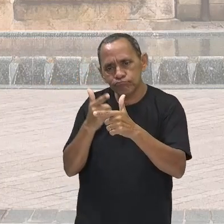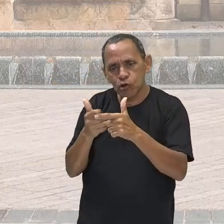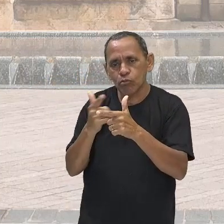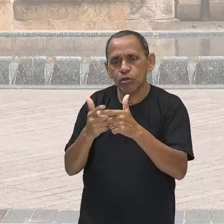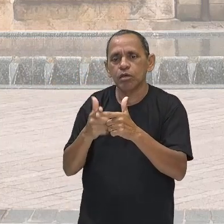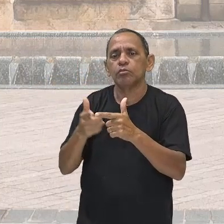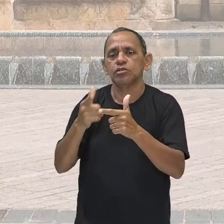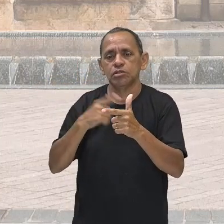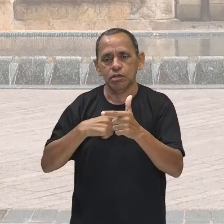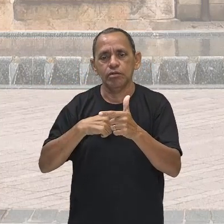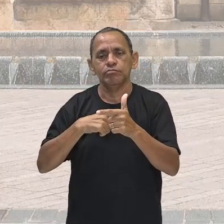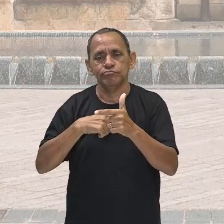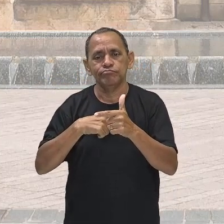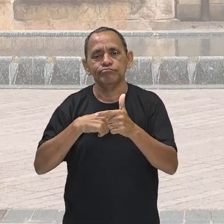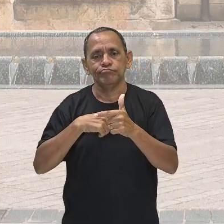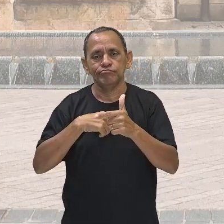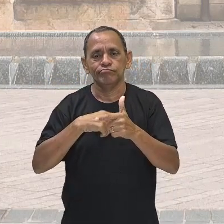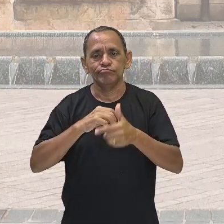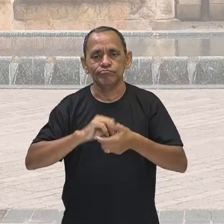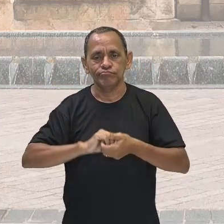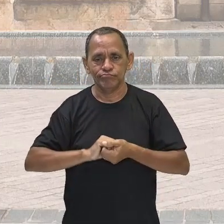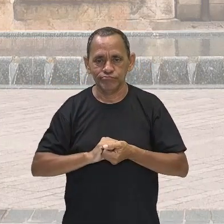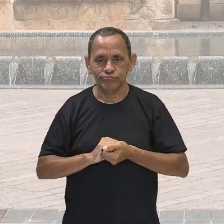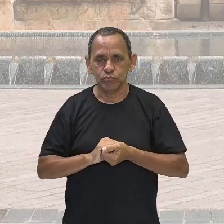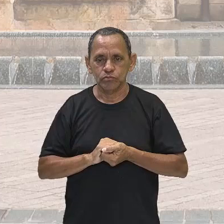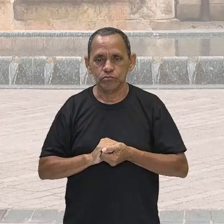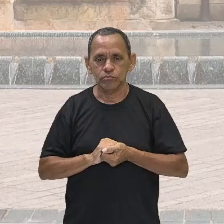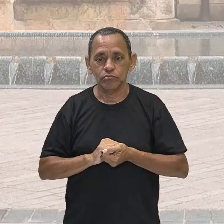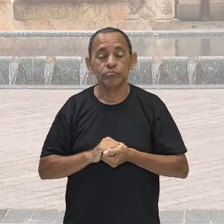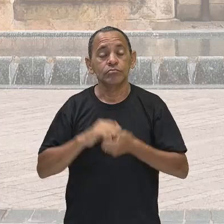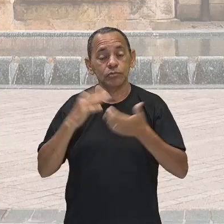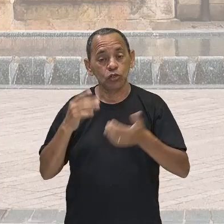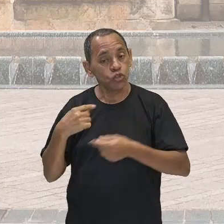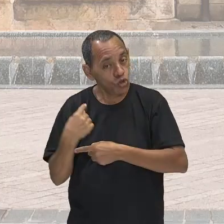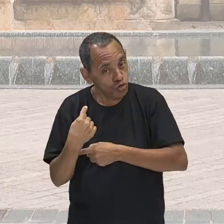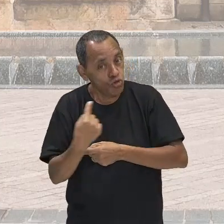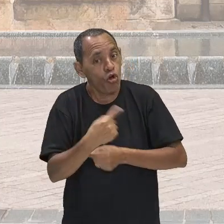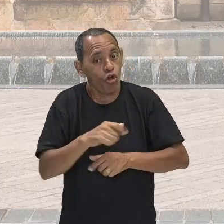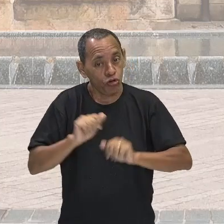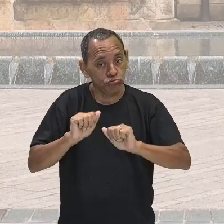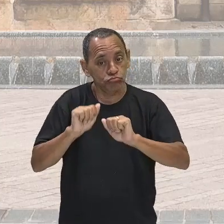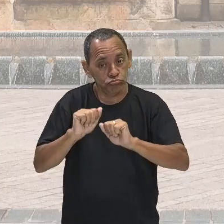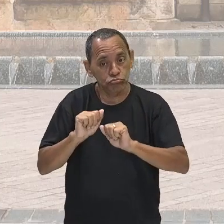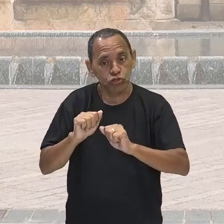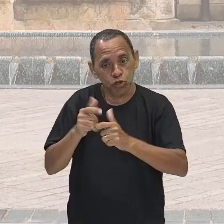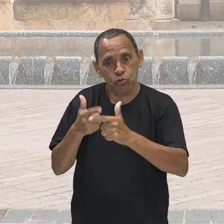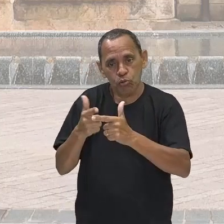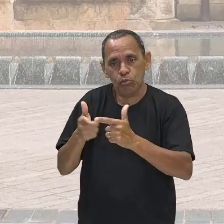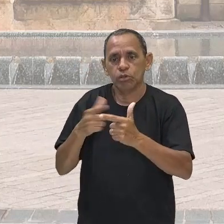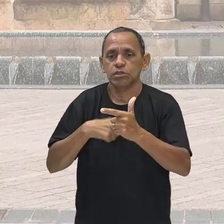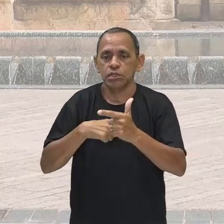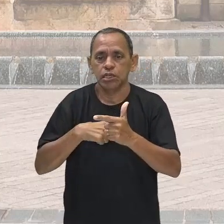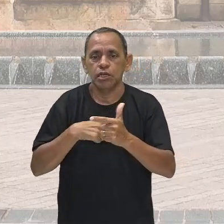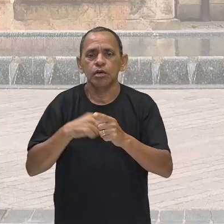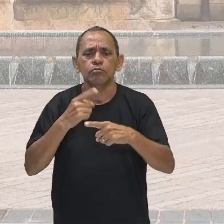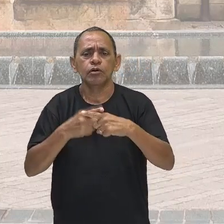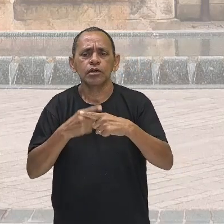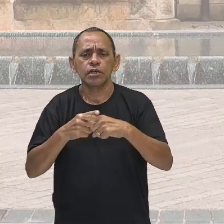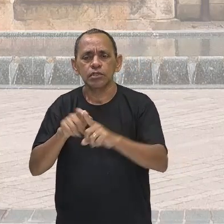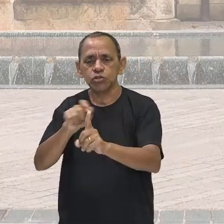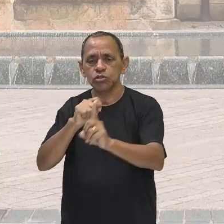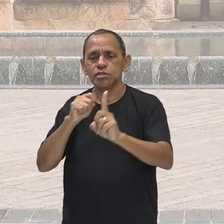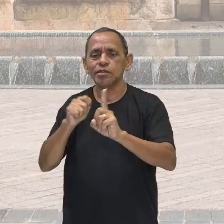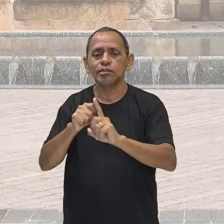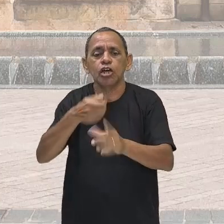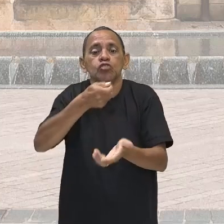você pode sofrer punição. Nós podemos sofrer punição, porque a sociedade vai cobrar.